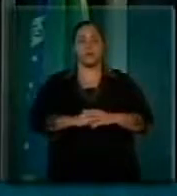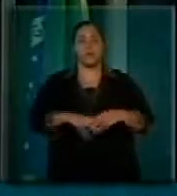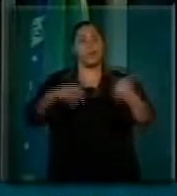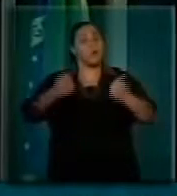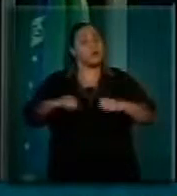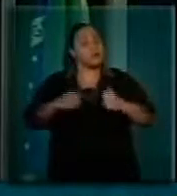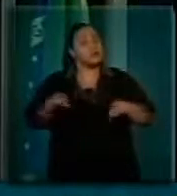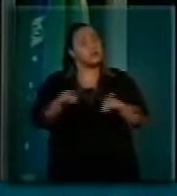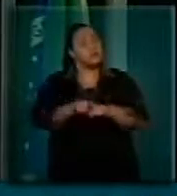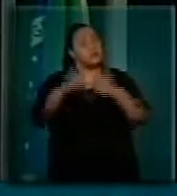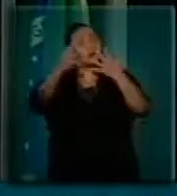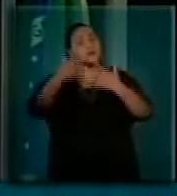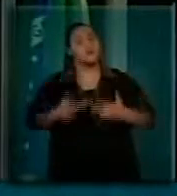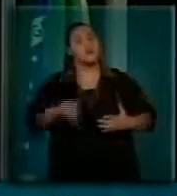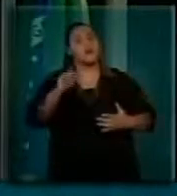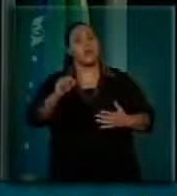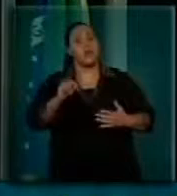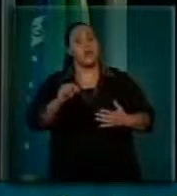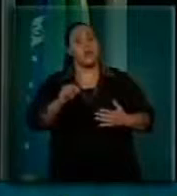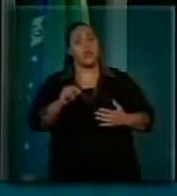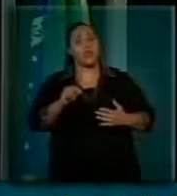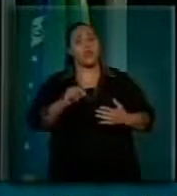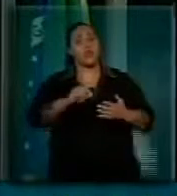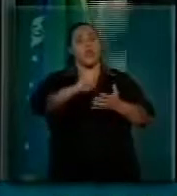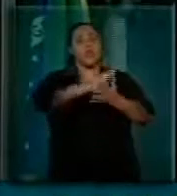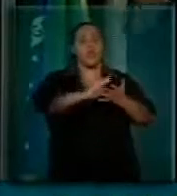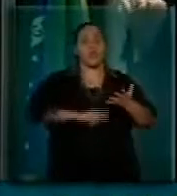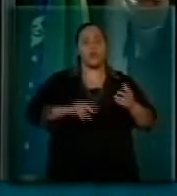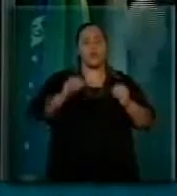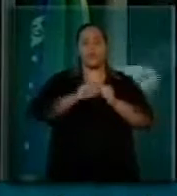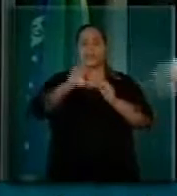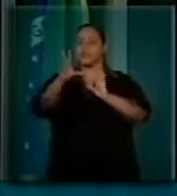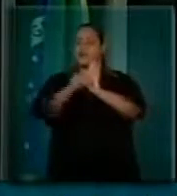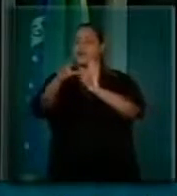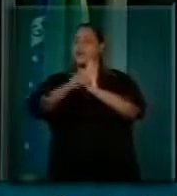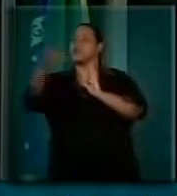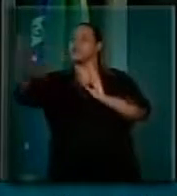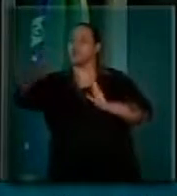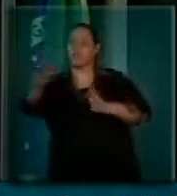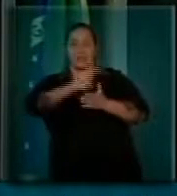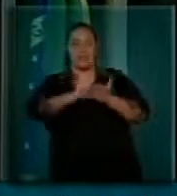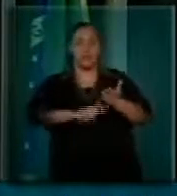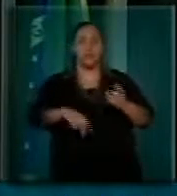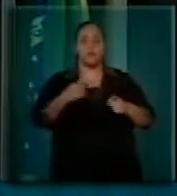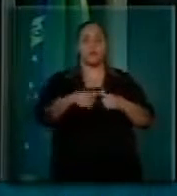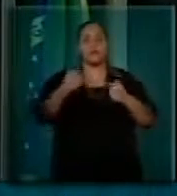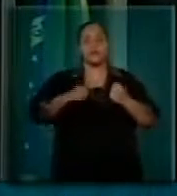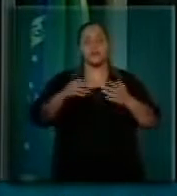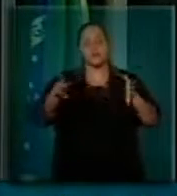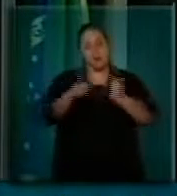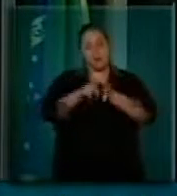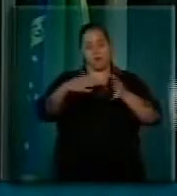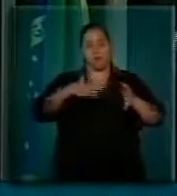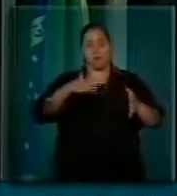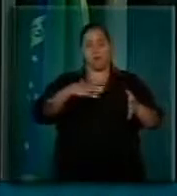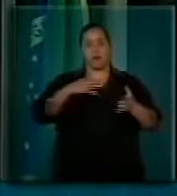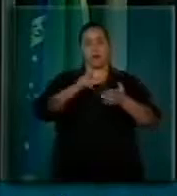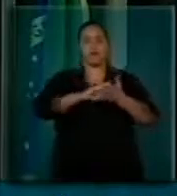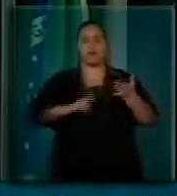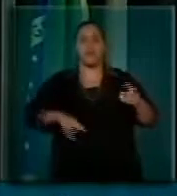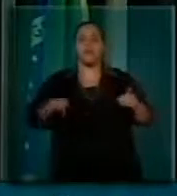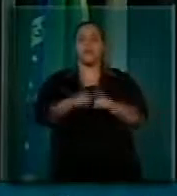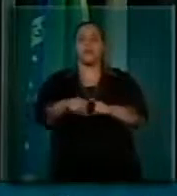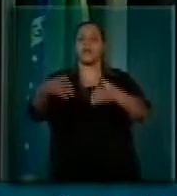preciso dizer que o relator fez emendas de relator para atender emendas individuais, para atender emendas